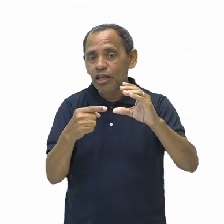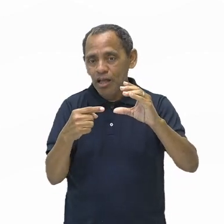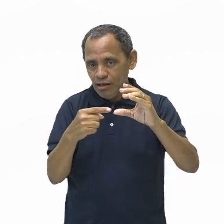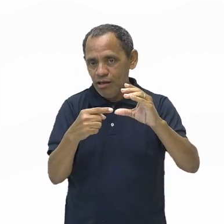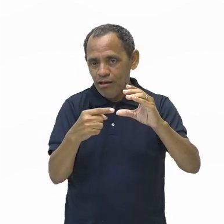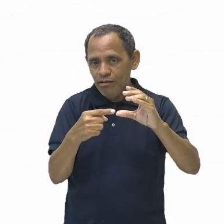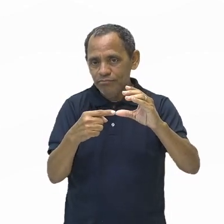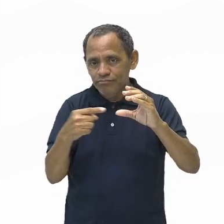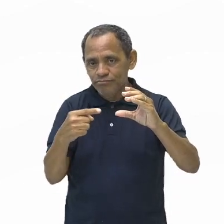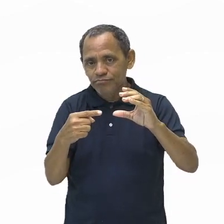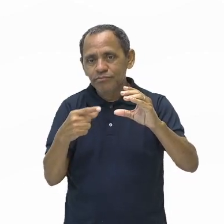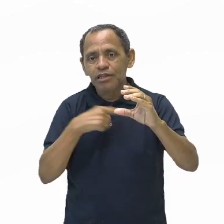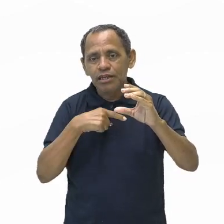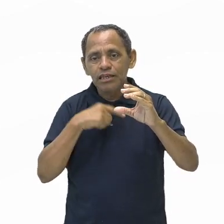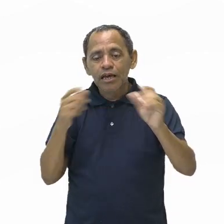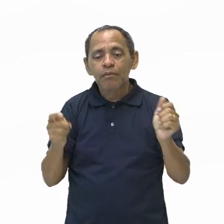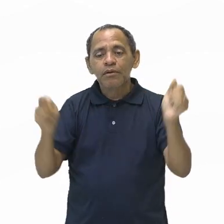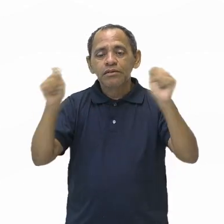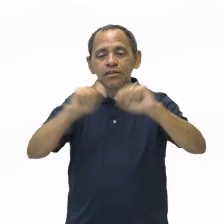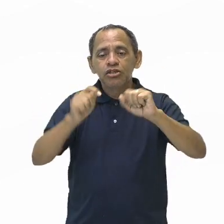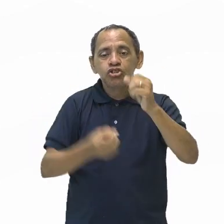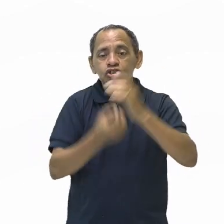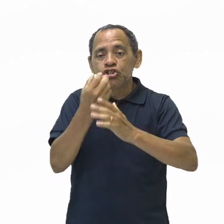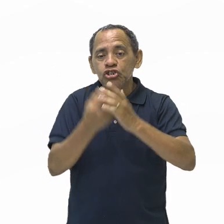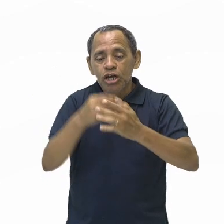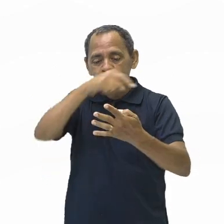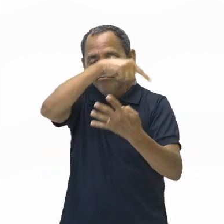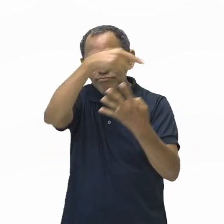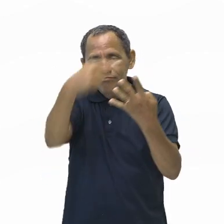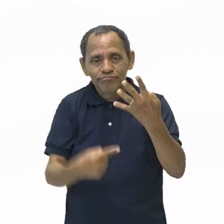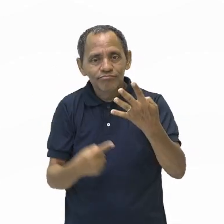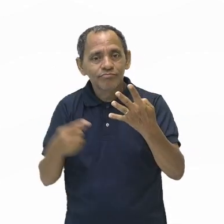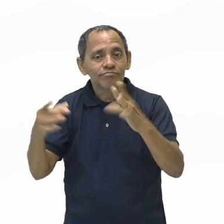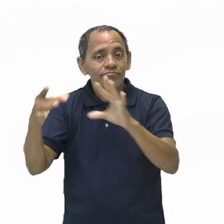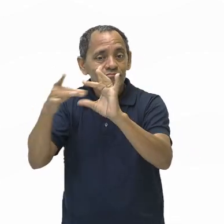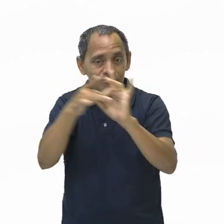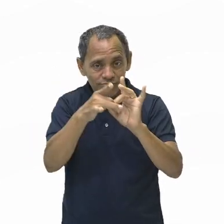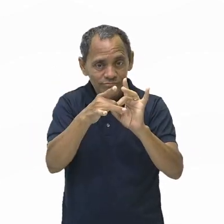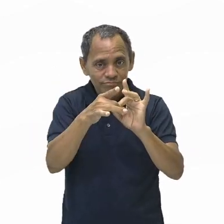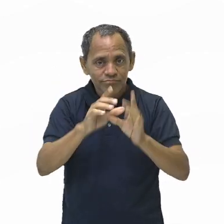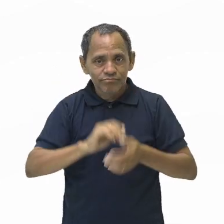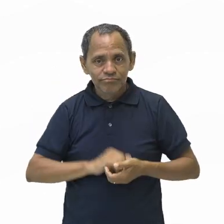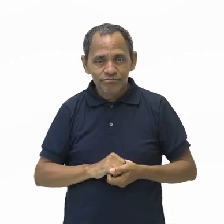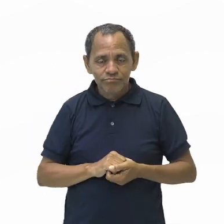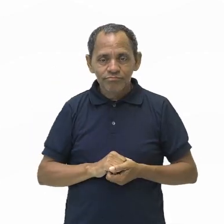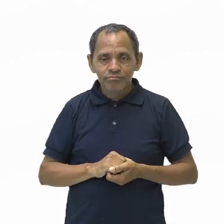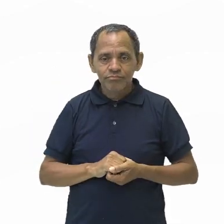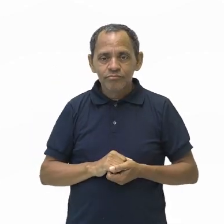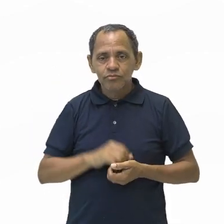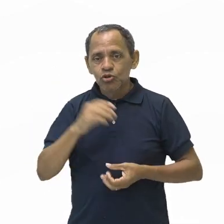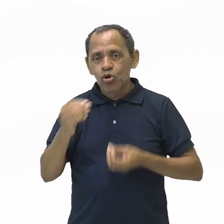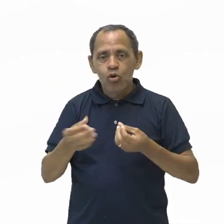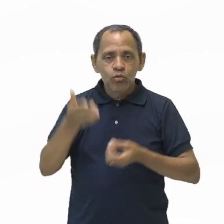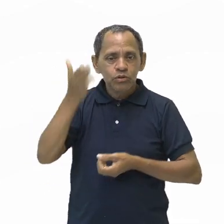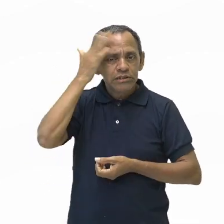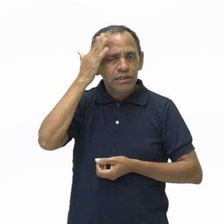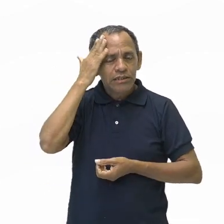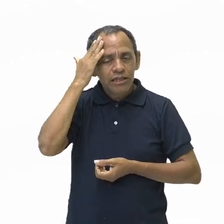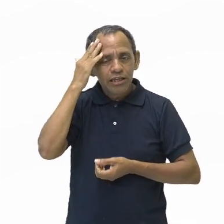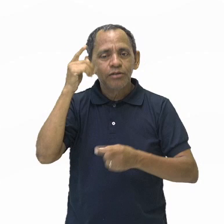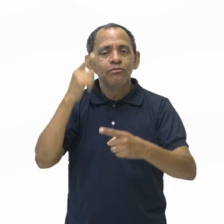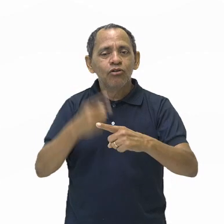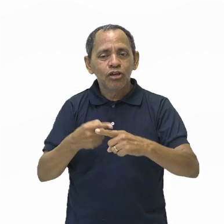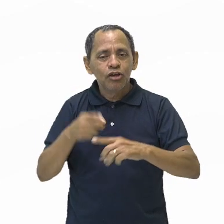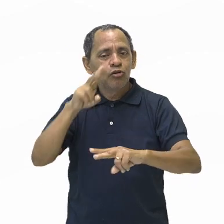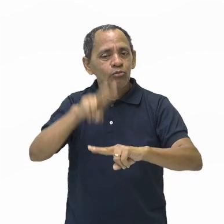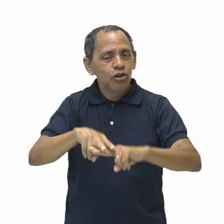Ele tem a capacidade de formar 4 ligações. Então aí você entende, porque ele foi preso,